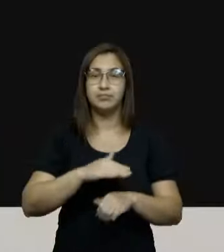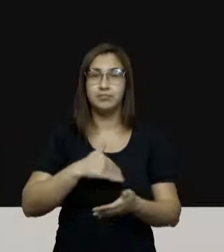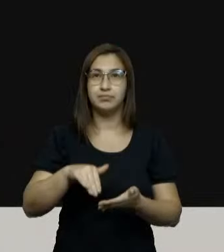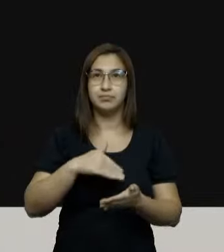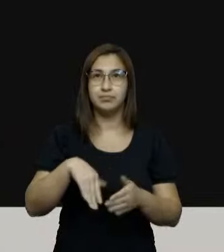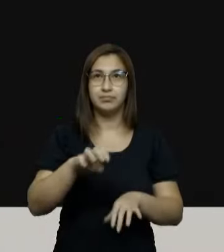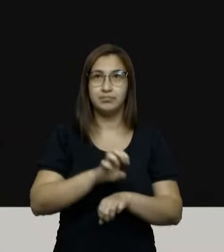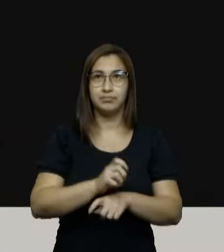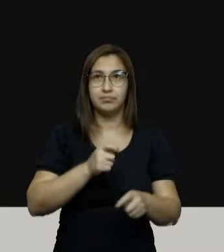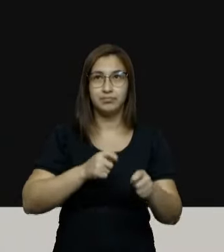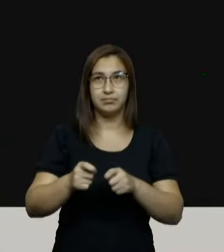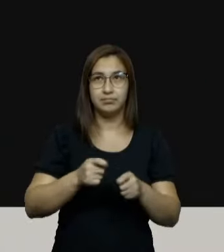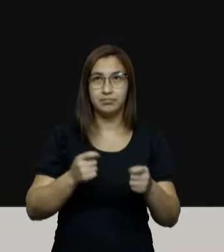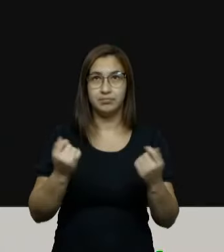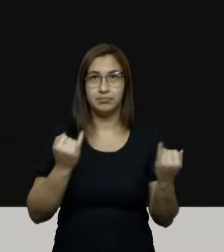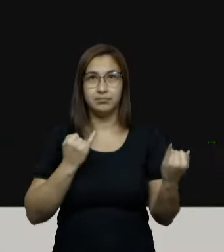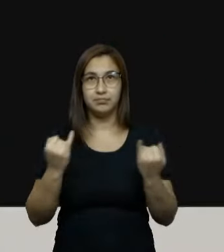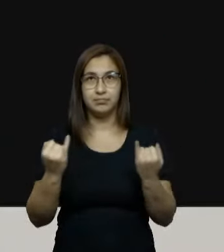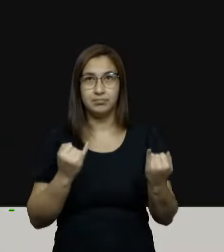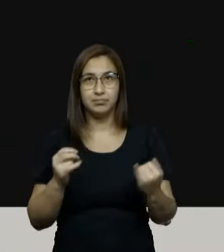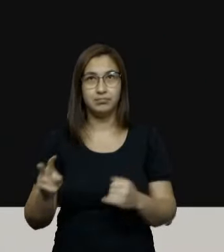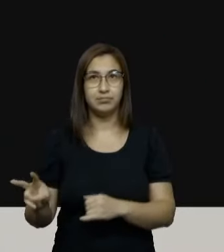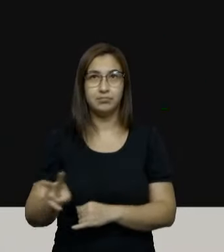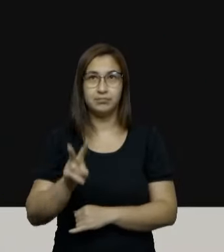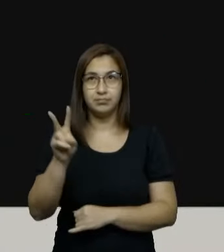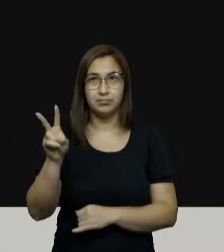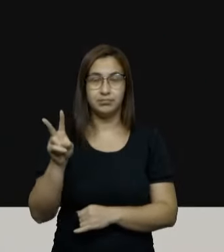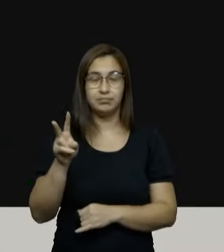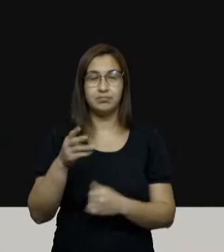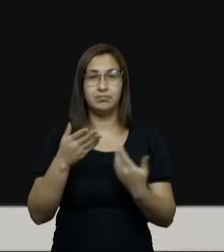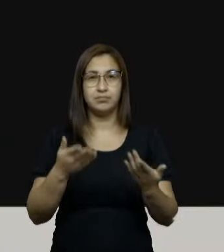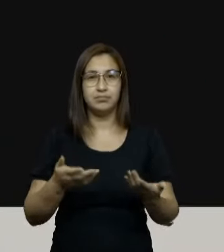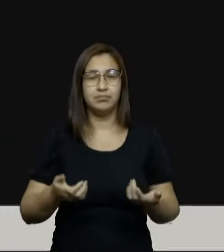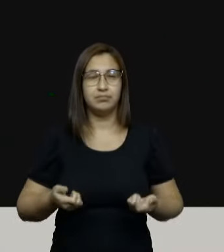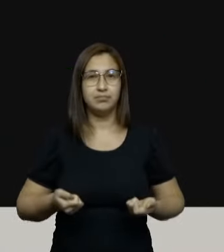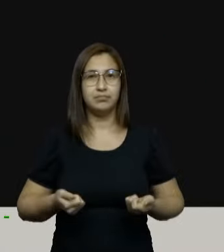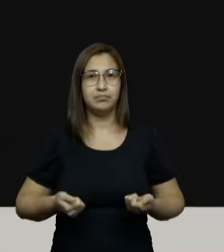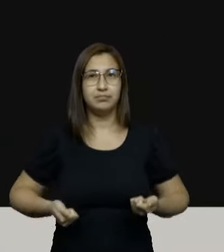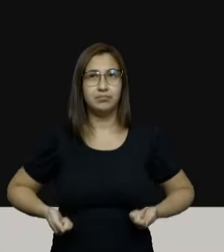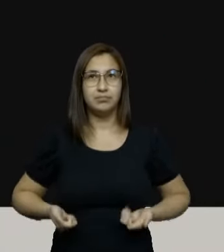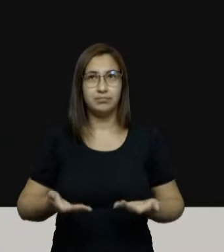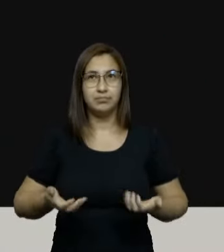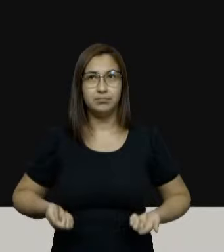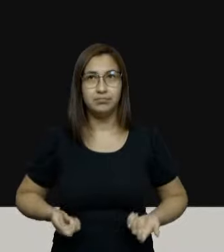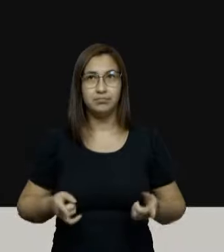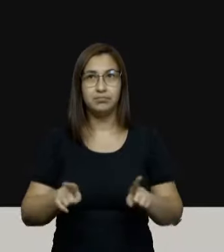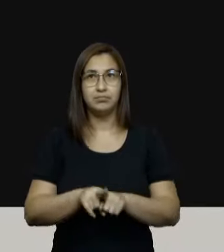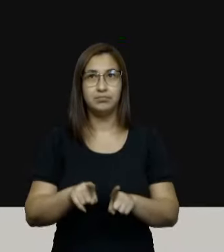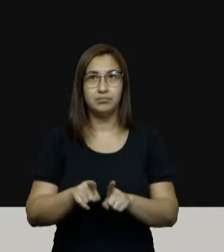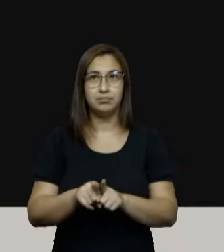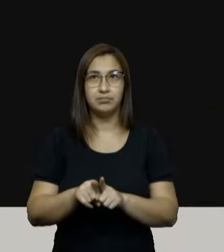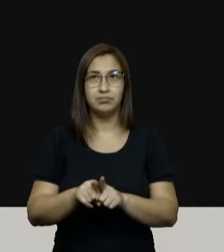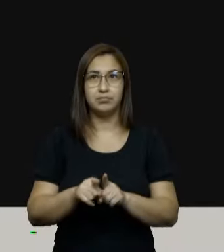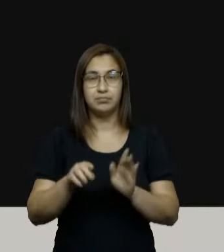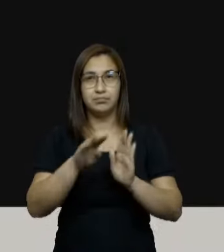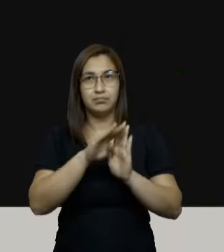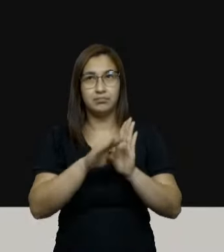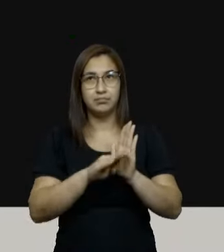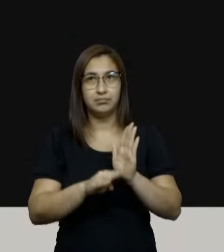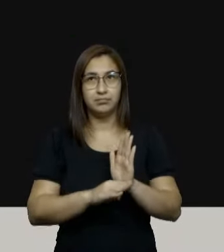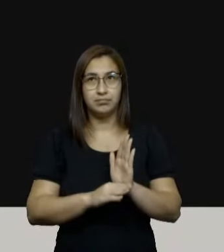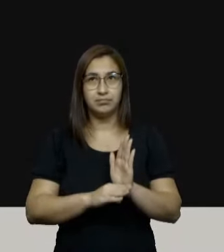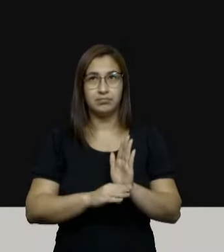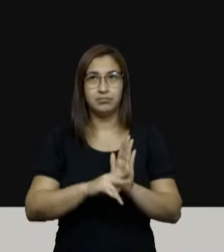Administração informações acerca do valor das despesas receitas no Plano Santa